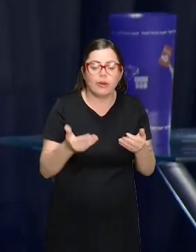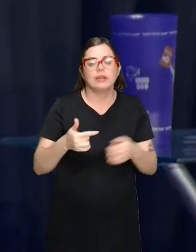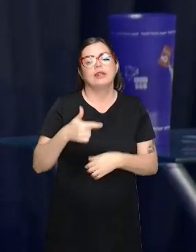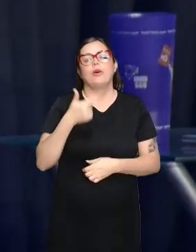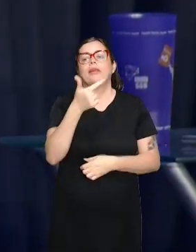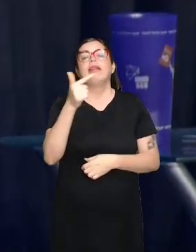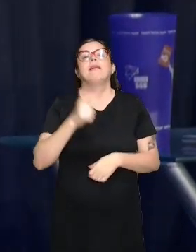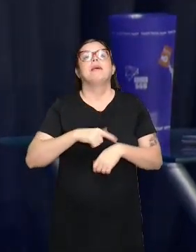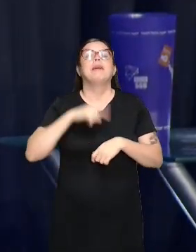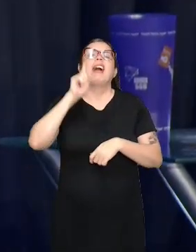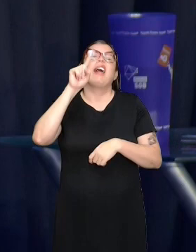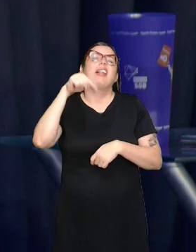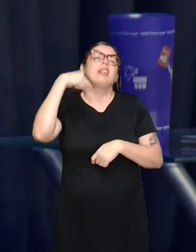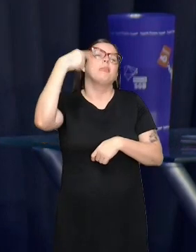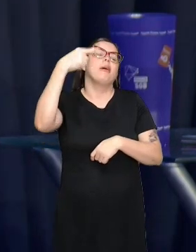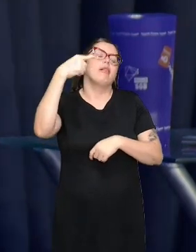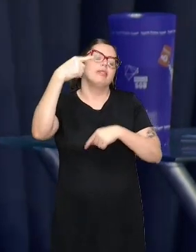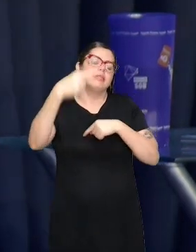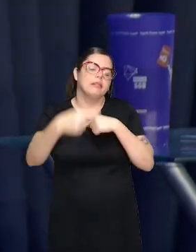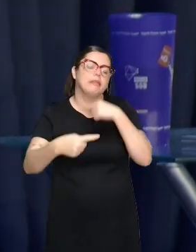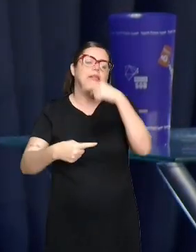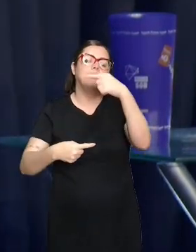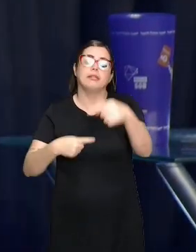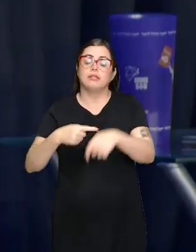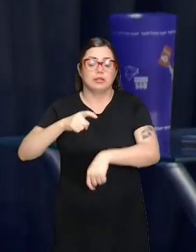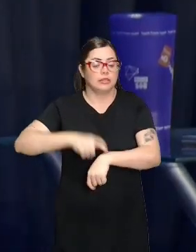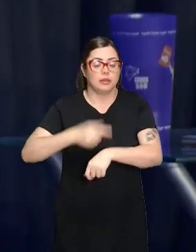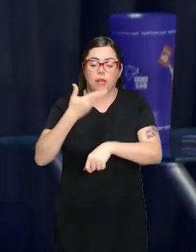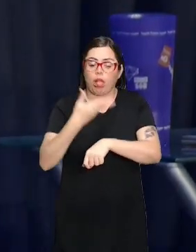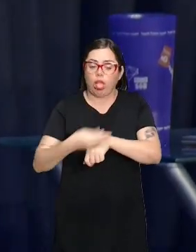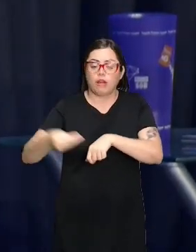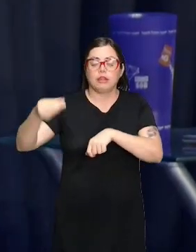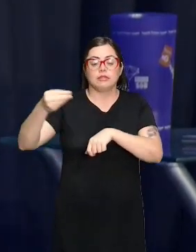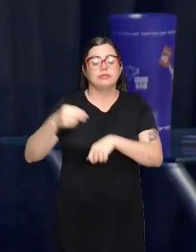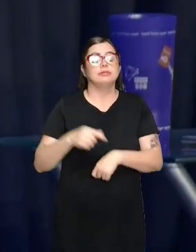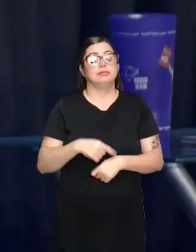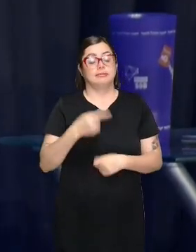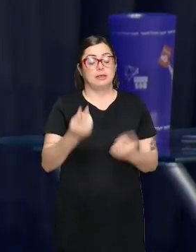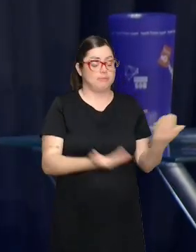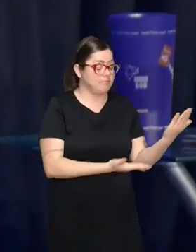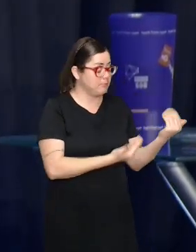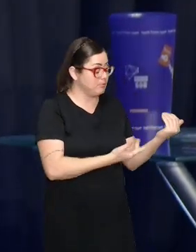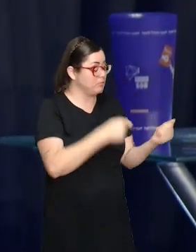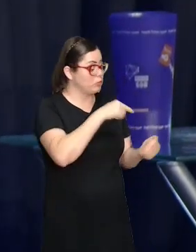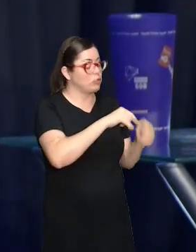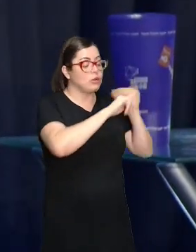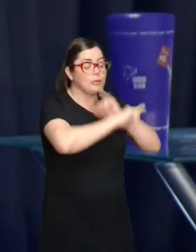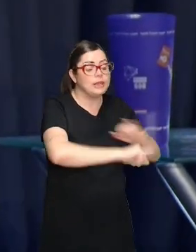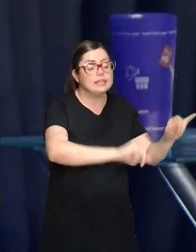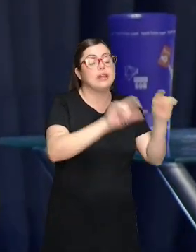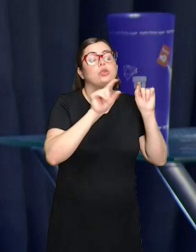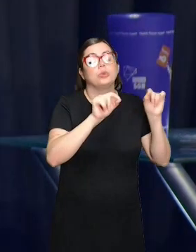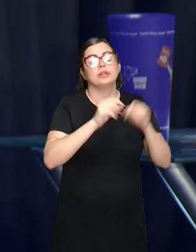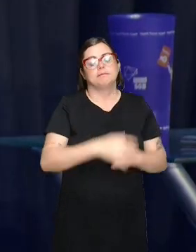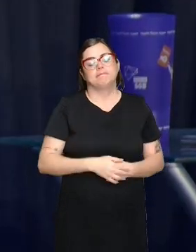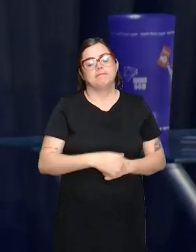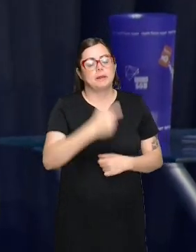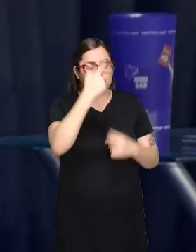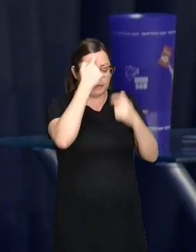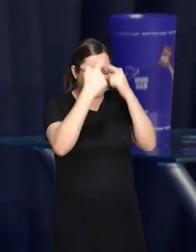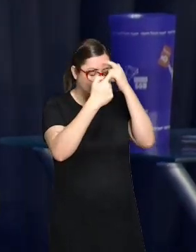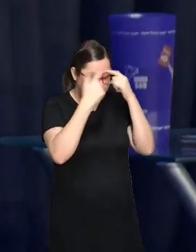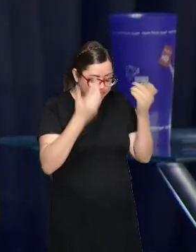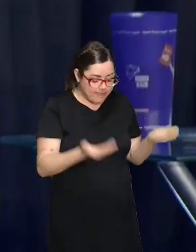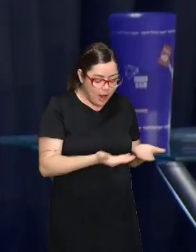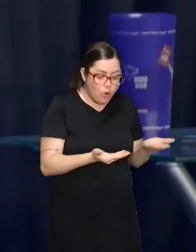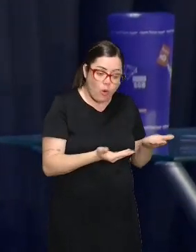a alguns anos, talvez você não tenha tempo mais para fazer isso, né? E para os jovens fica a mensagem de que pense desde já, né?